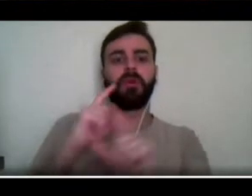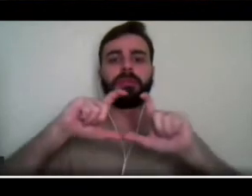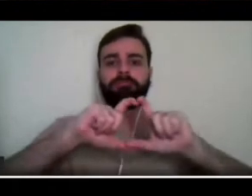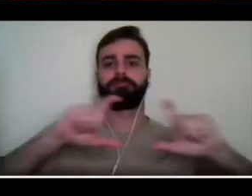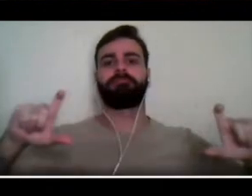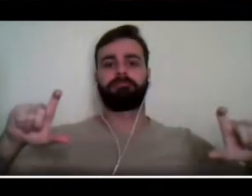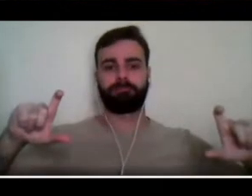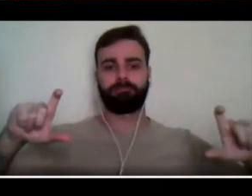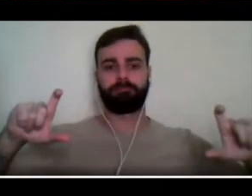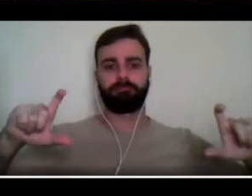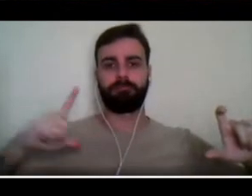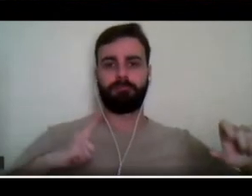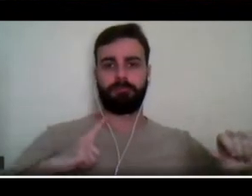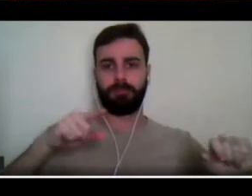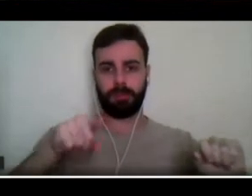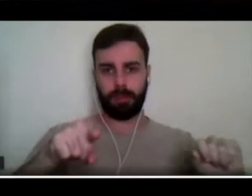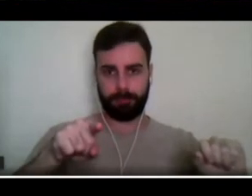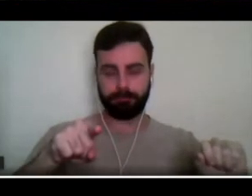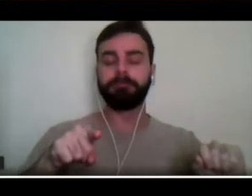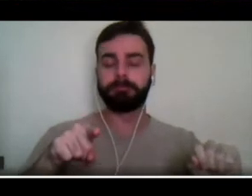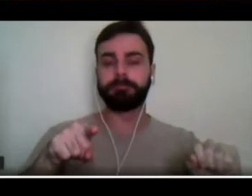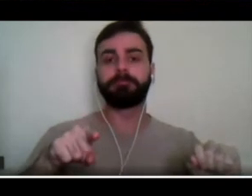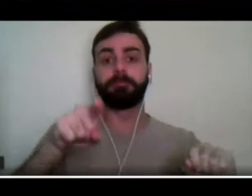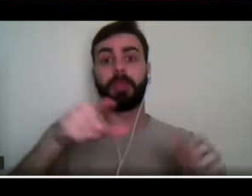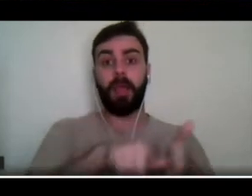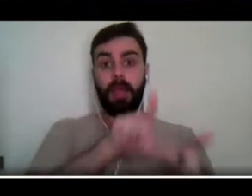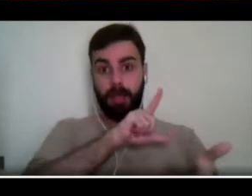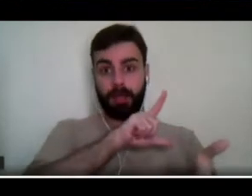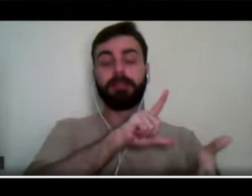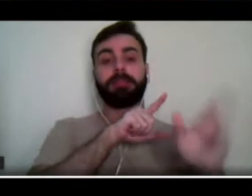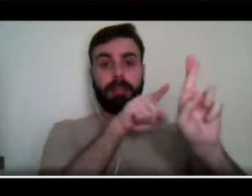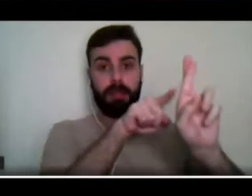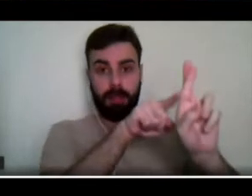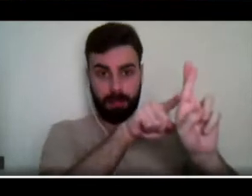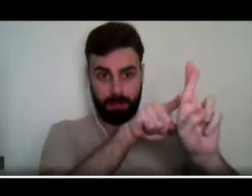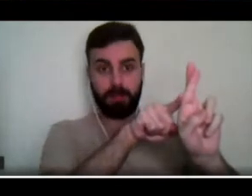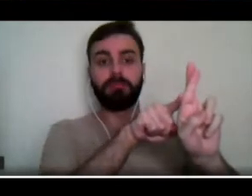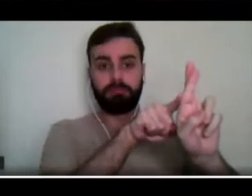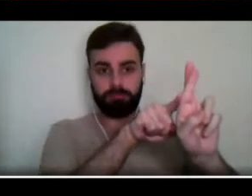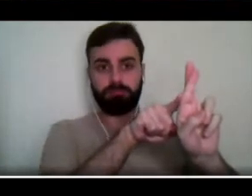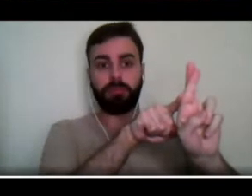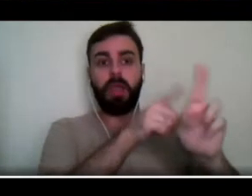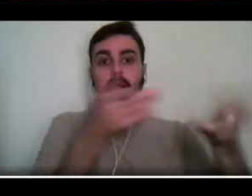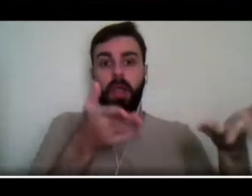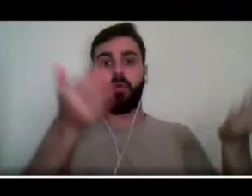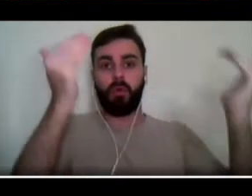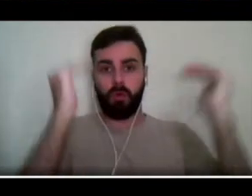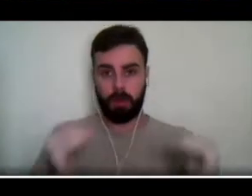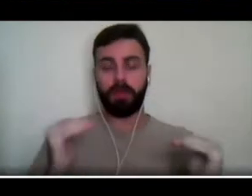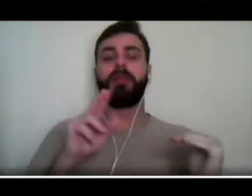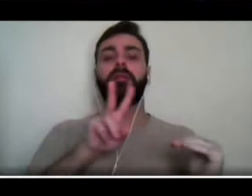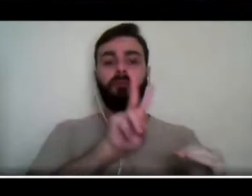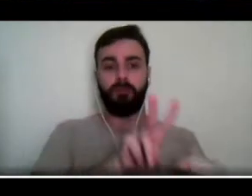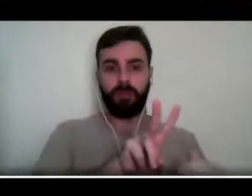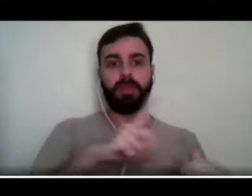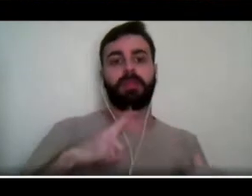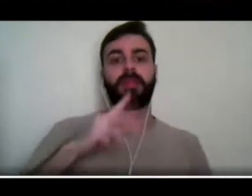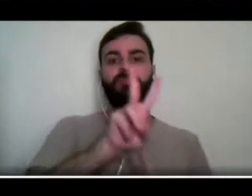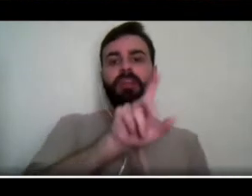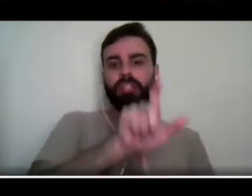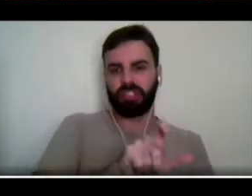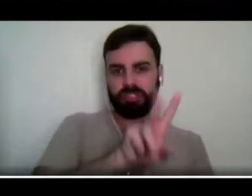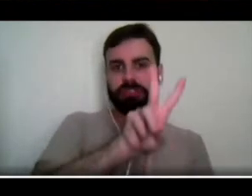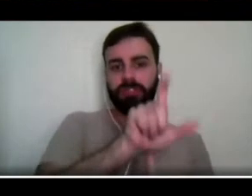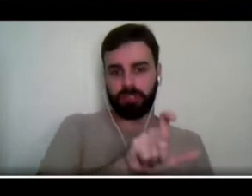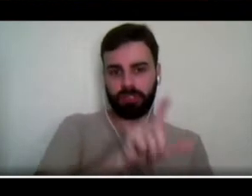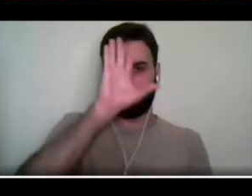Então, você tem um vetor que tem uma componente Vx, que é essa aqui, né?